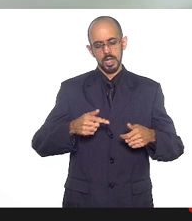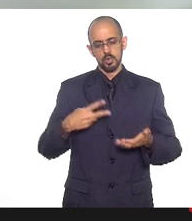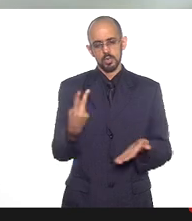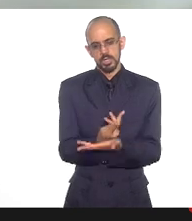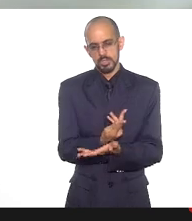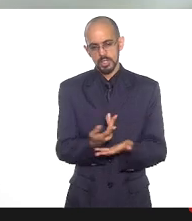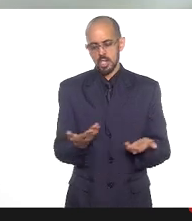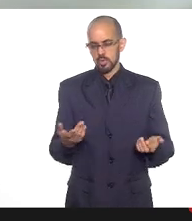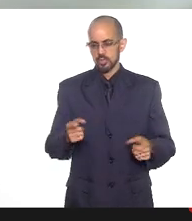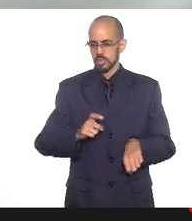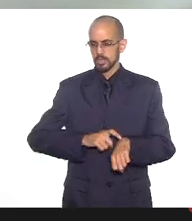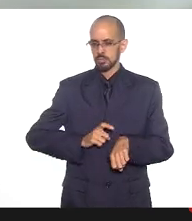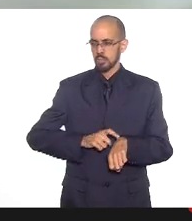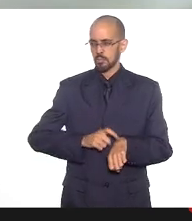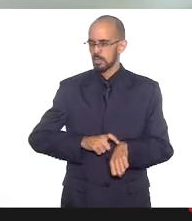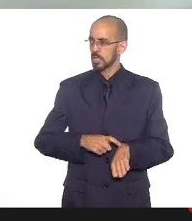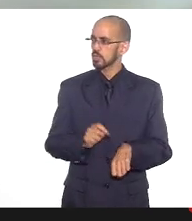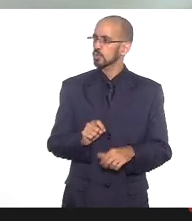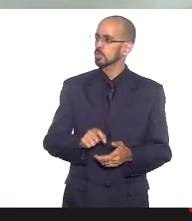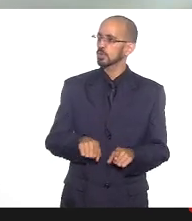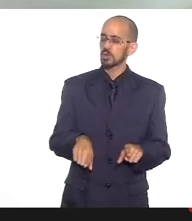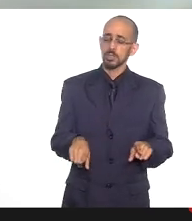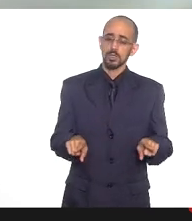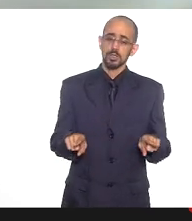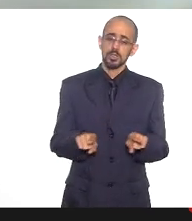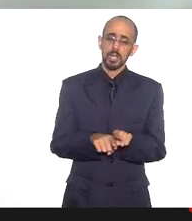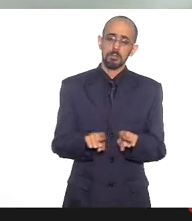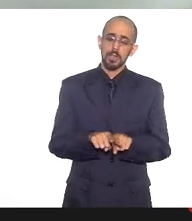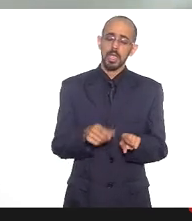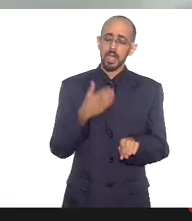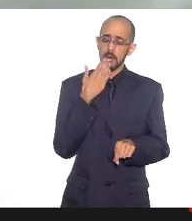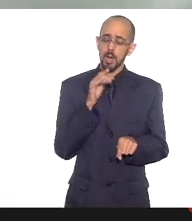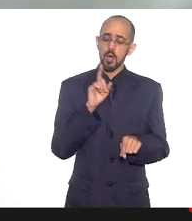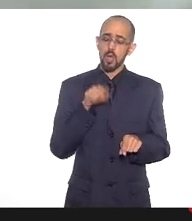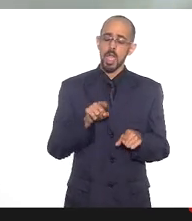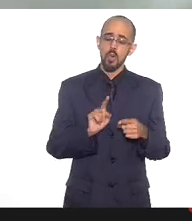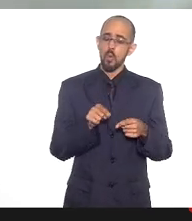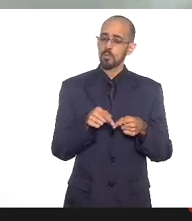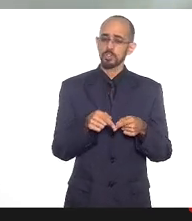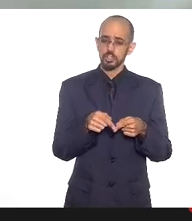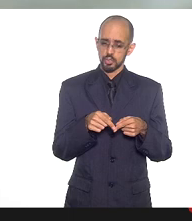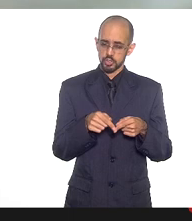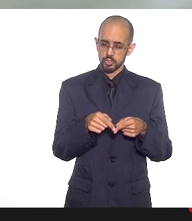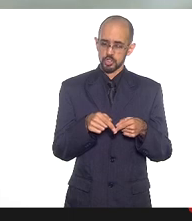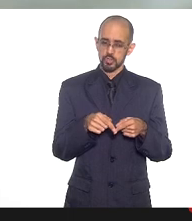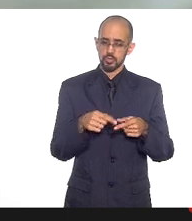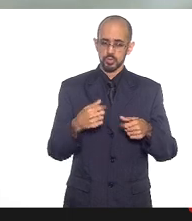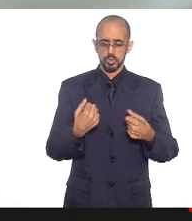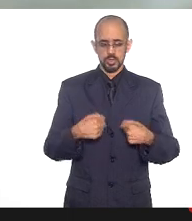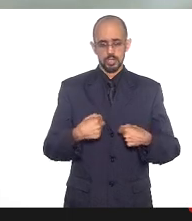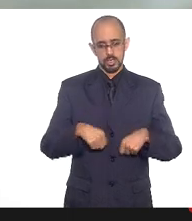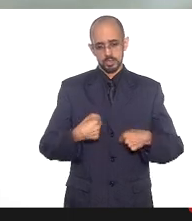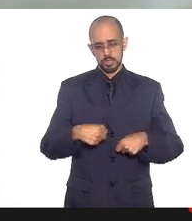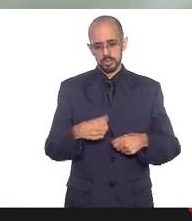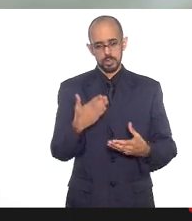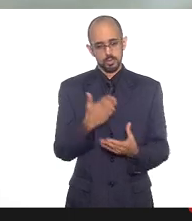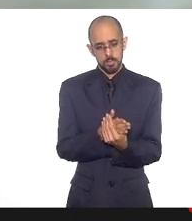tramitando nesse momento, evidentemente, e qual é o objeto da demanda, né? Para que eu possa